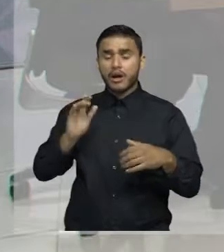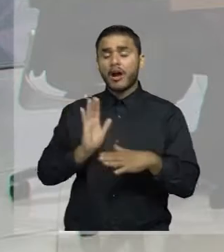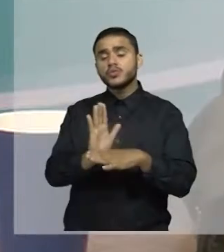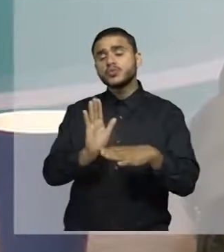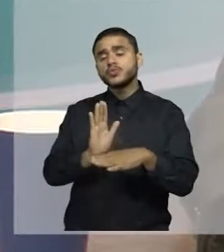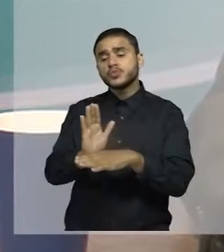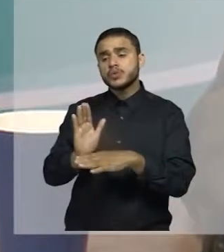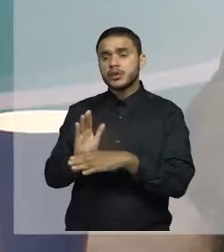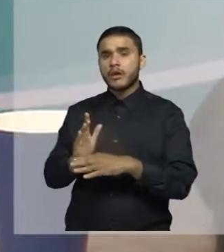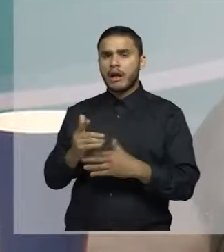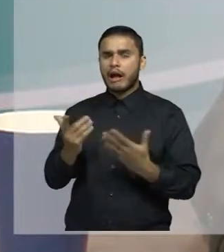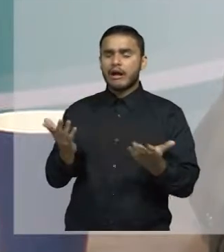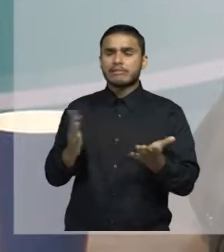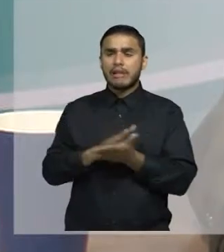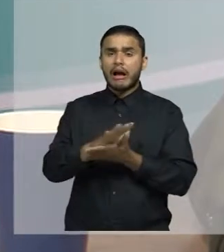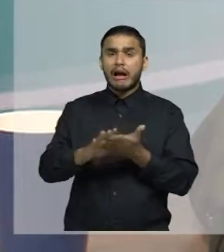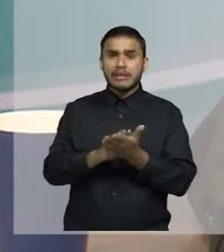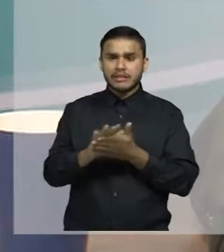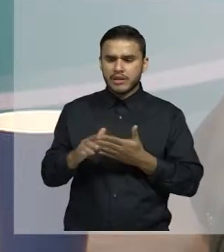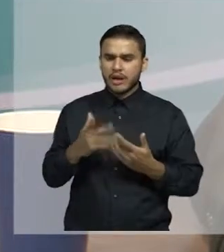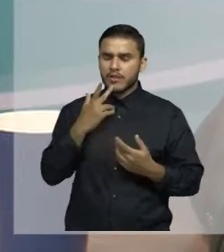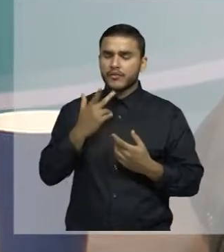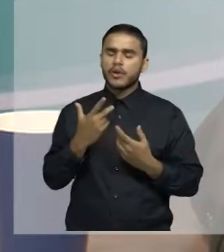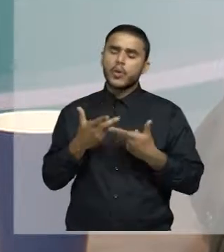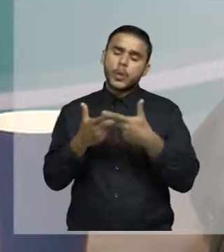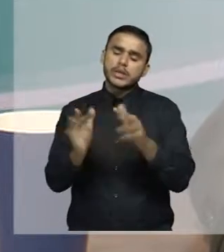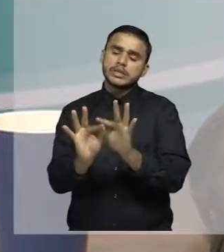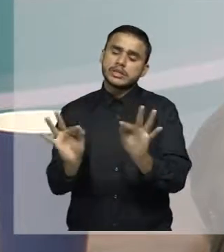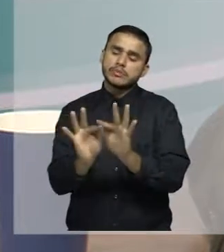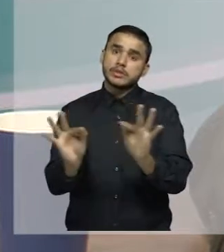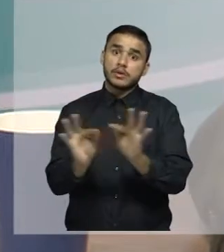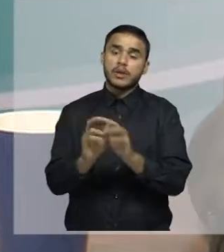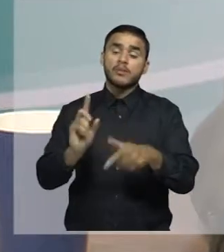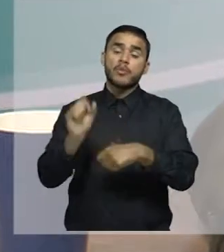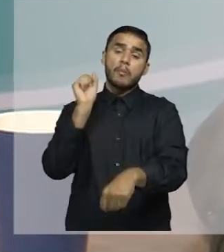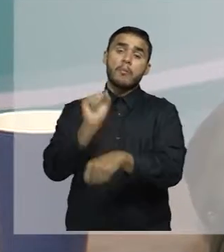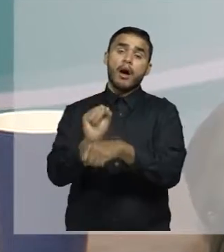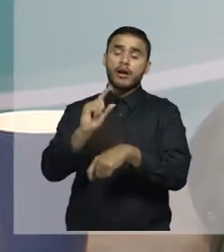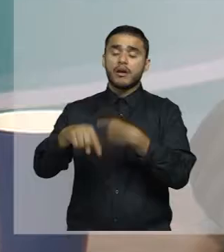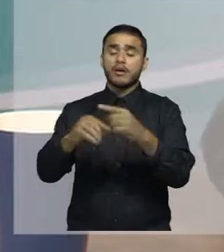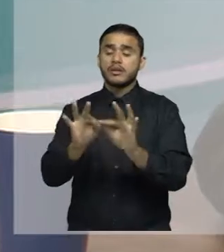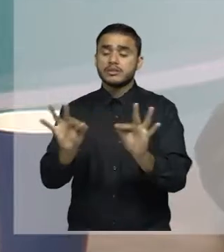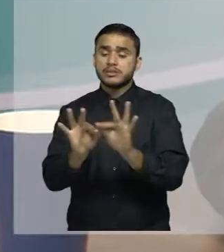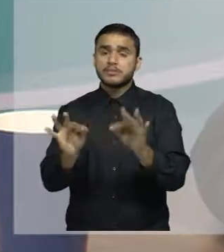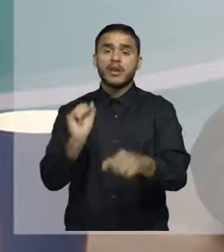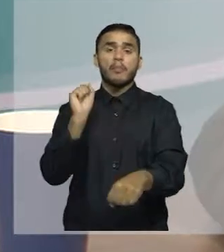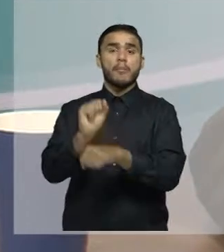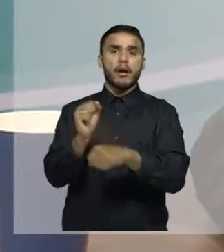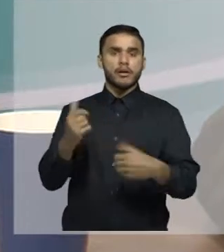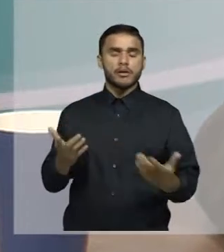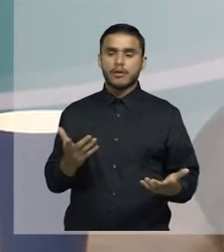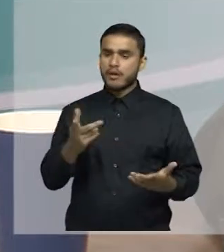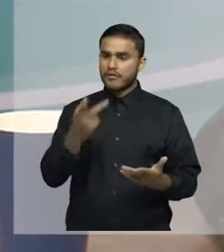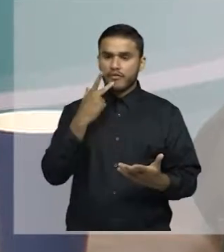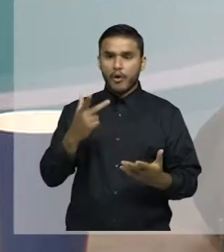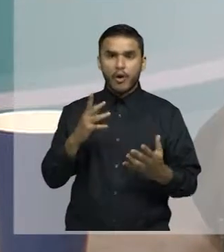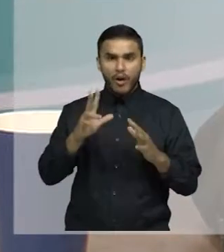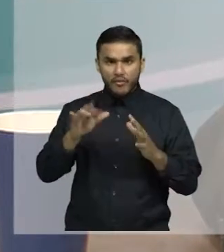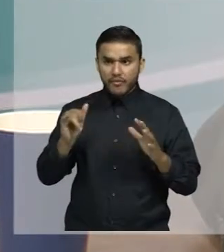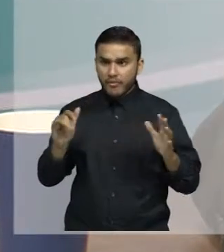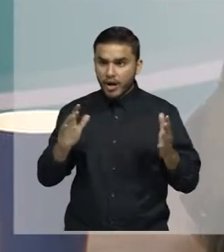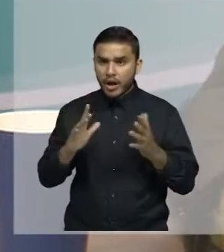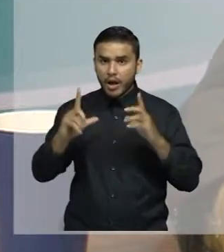ficar dando paliativos, ficar dando analgésicos no câncer, você pode segurar a dor ali, mas você não